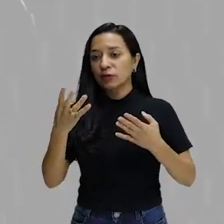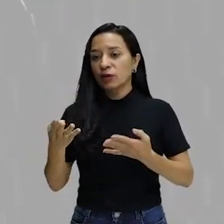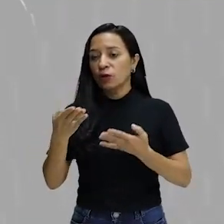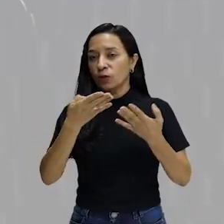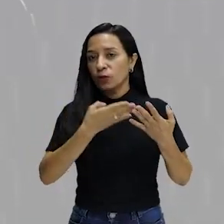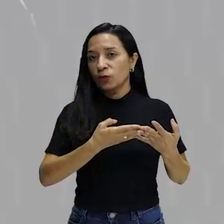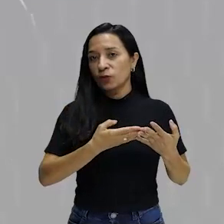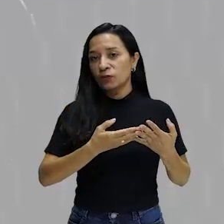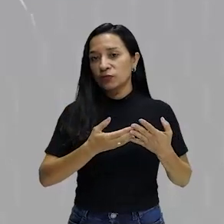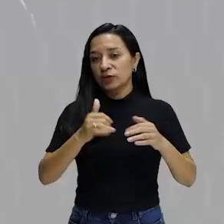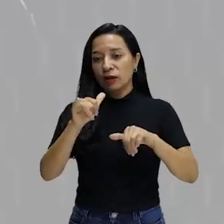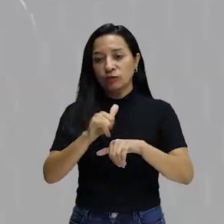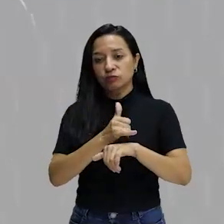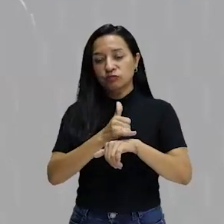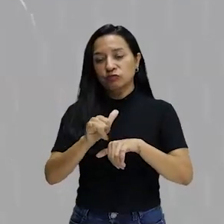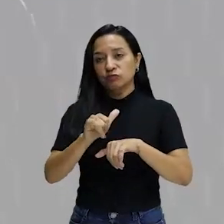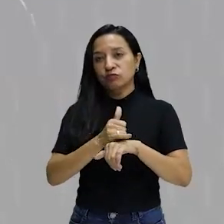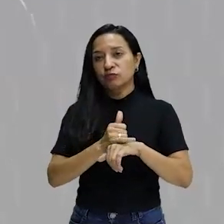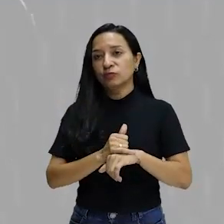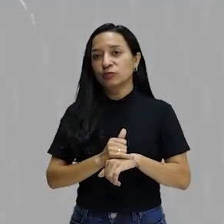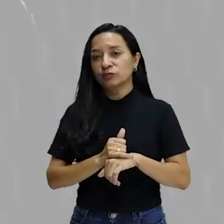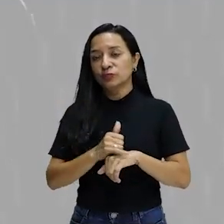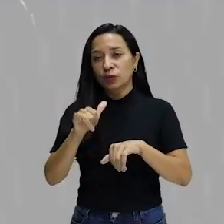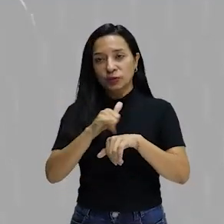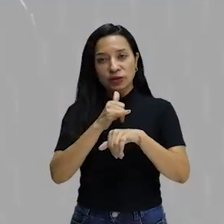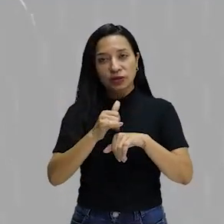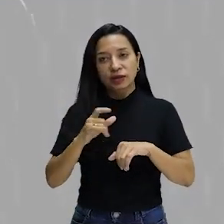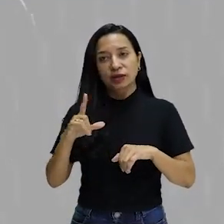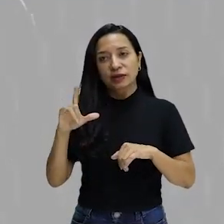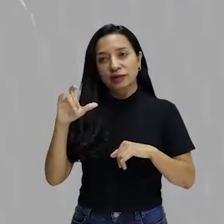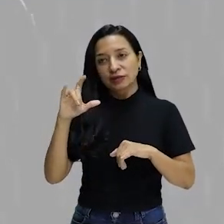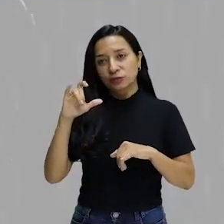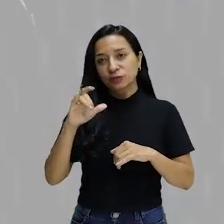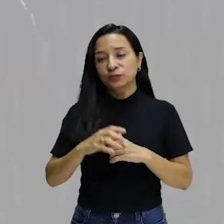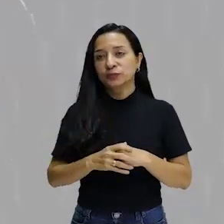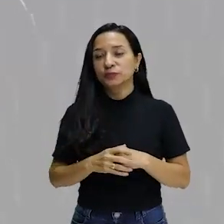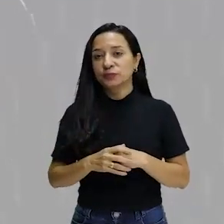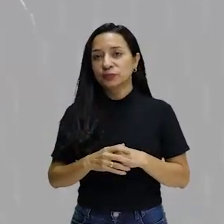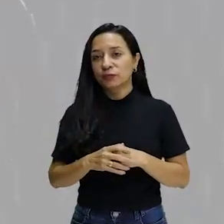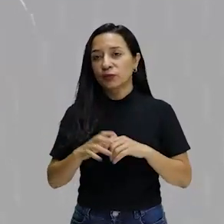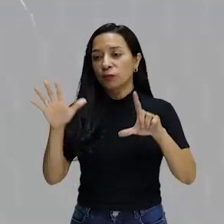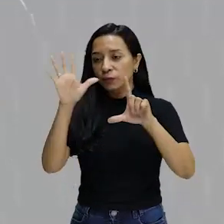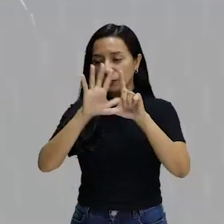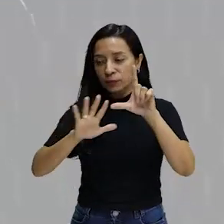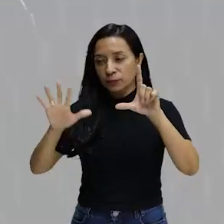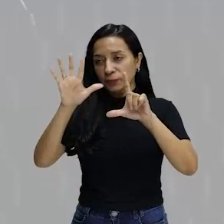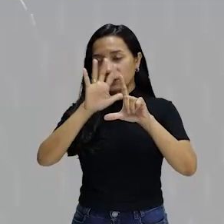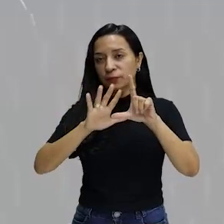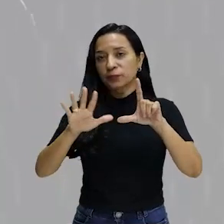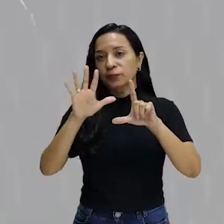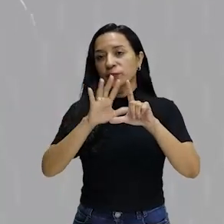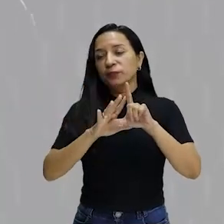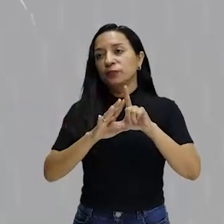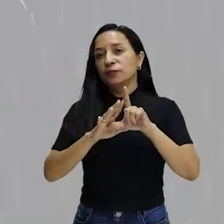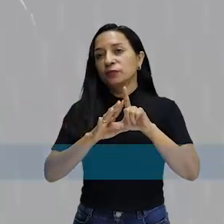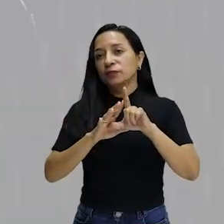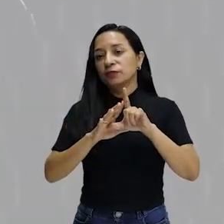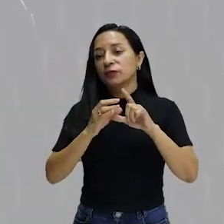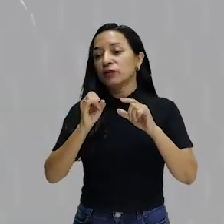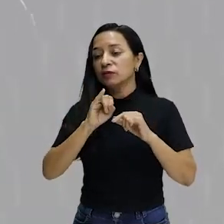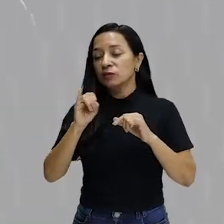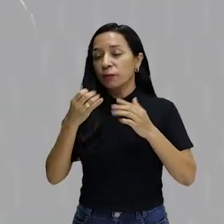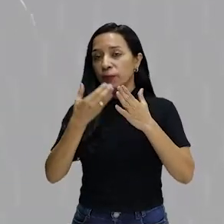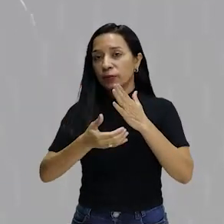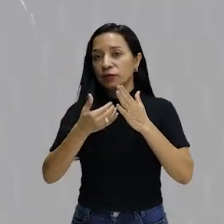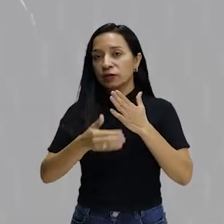a curtir as nossas redes sociais. Nós estamos no Instagram e no YouTube, tá bom? Plataforma Gonçalves Dias. Se você perder alguma